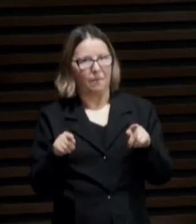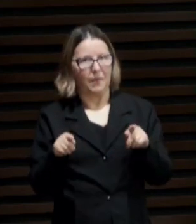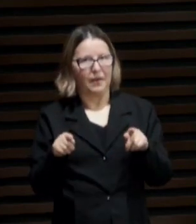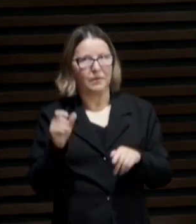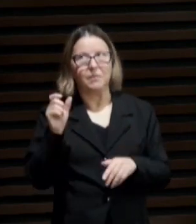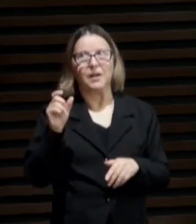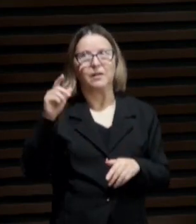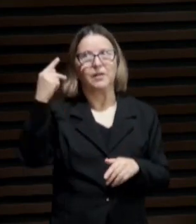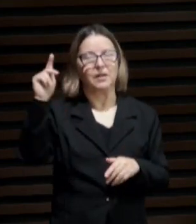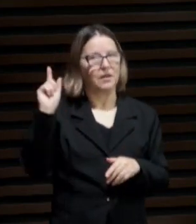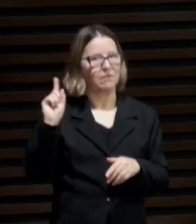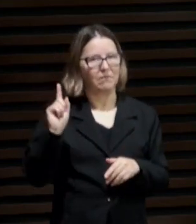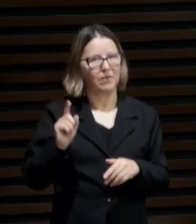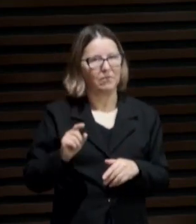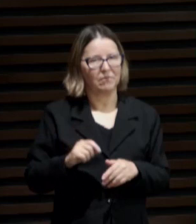Olha que coisa.